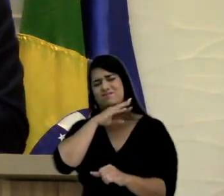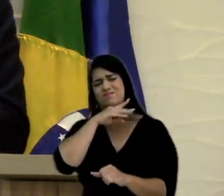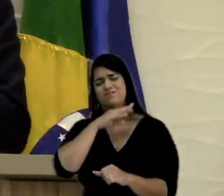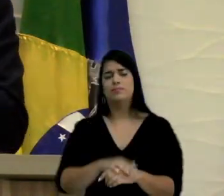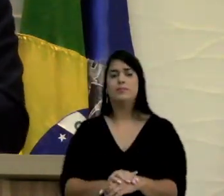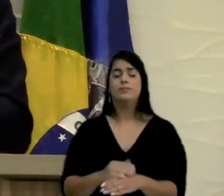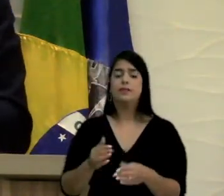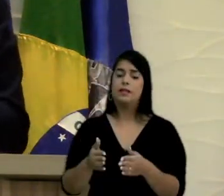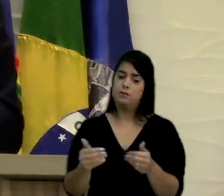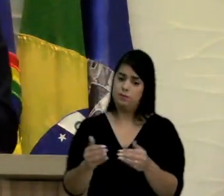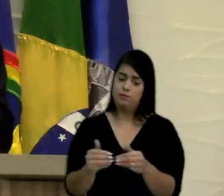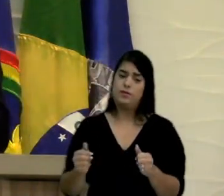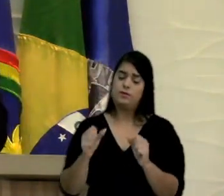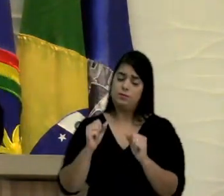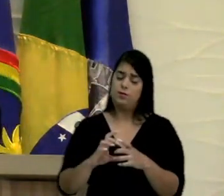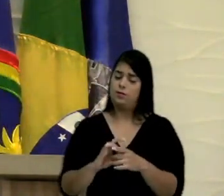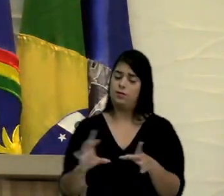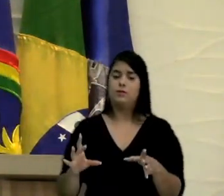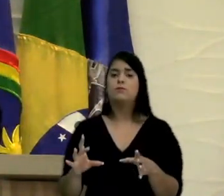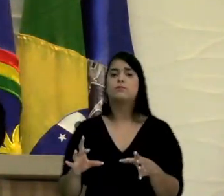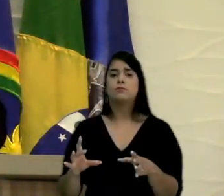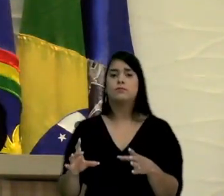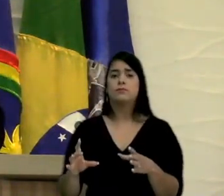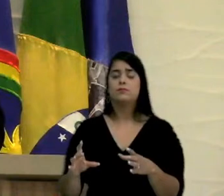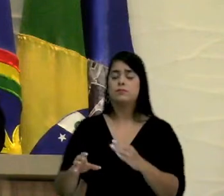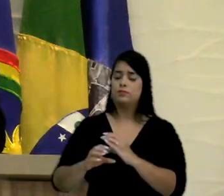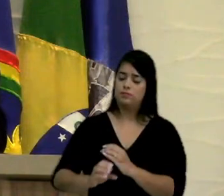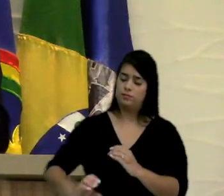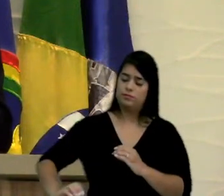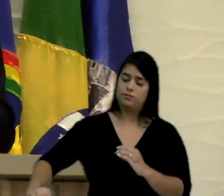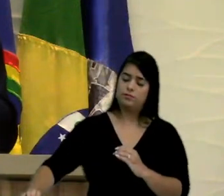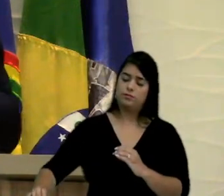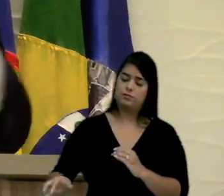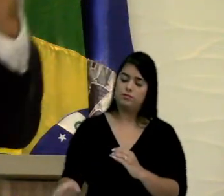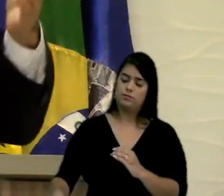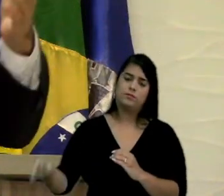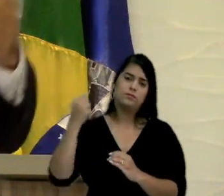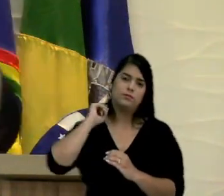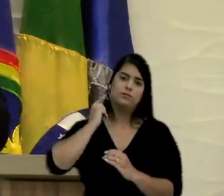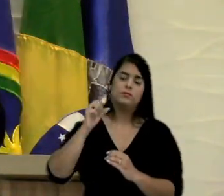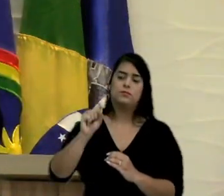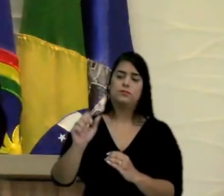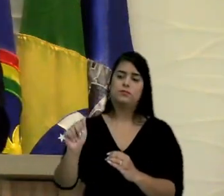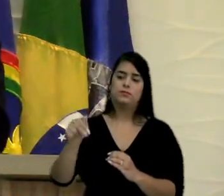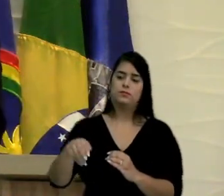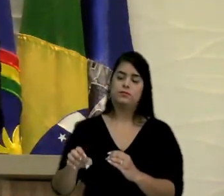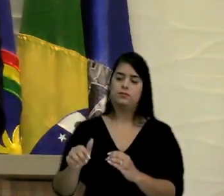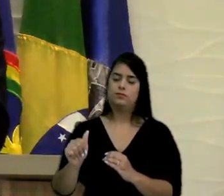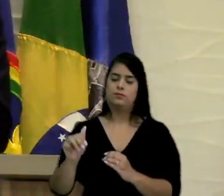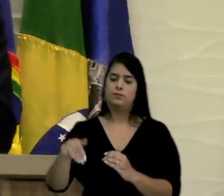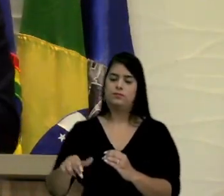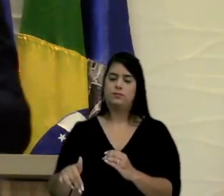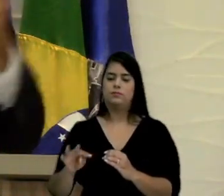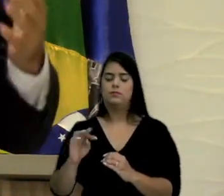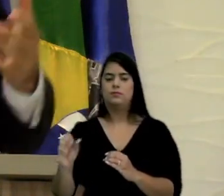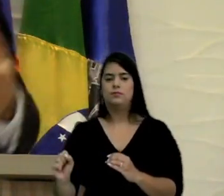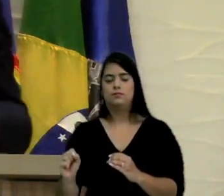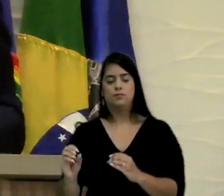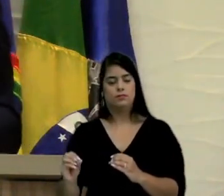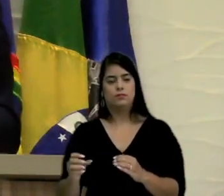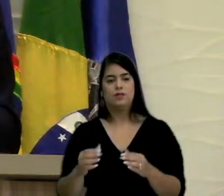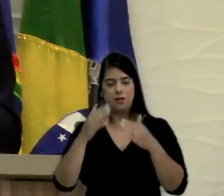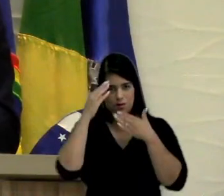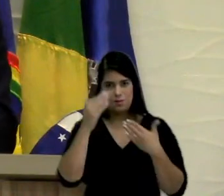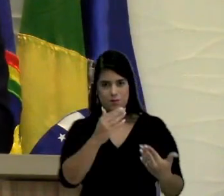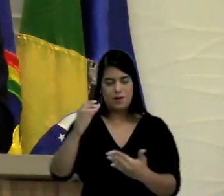requerimento para que a gente possa funcionar com o Saneamento de todo povoado da pimenta no próxima oportunidade a gente vai discutir isso nos requerimentos mas quero agradecer a